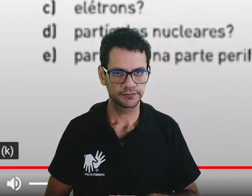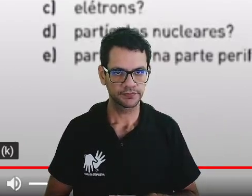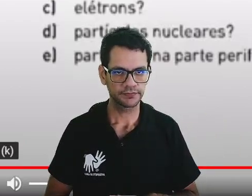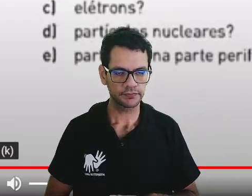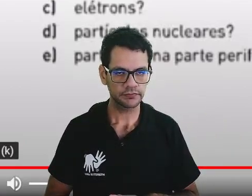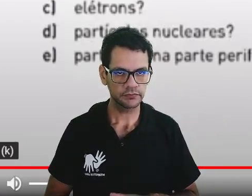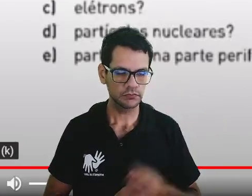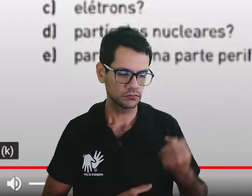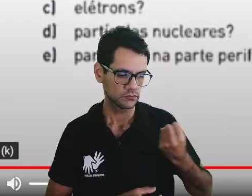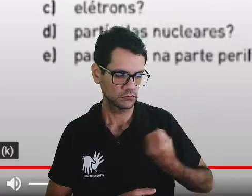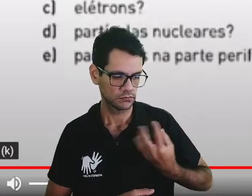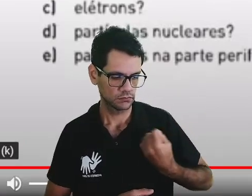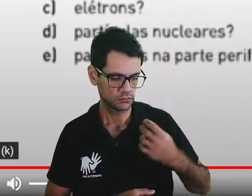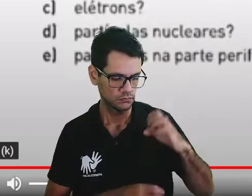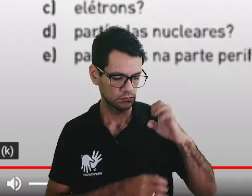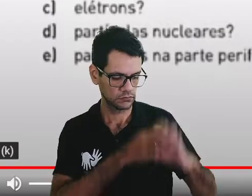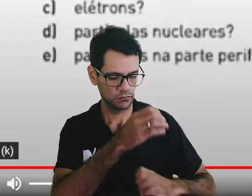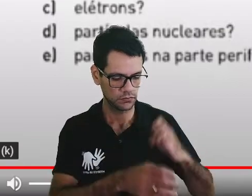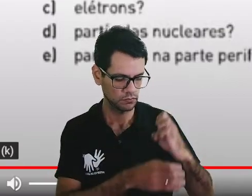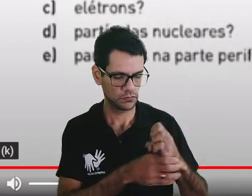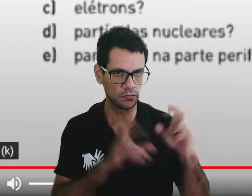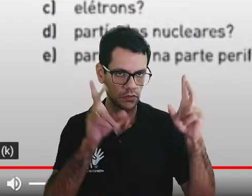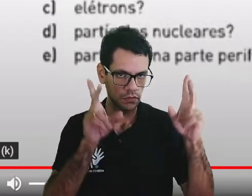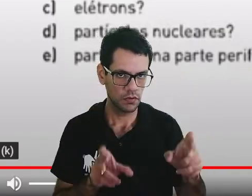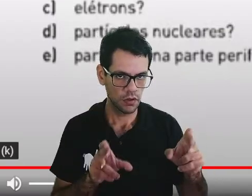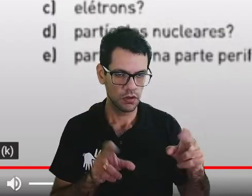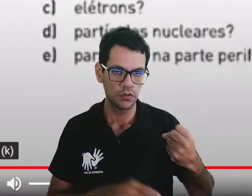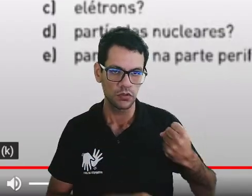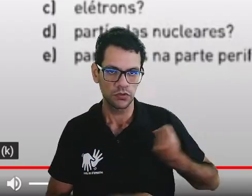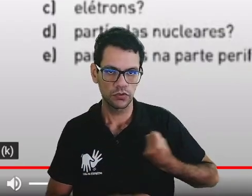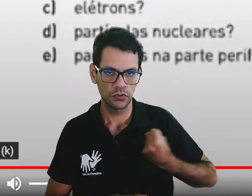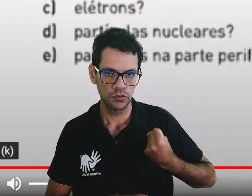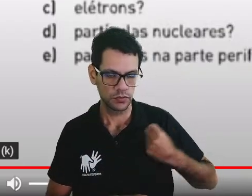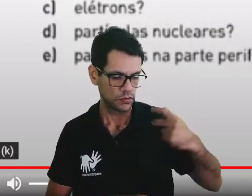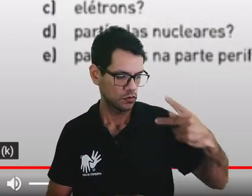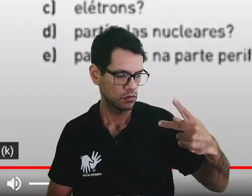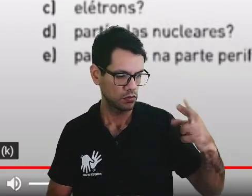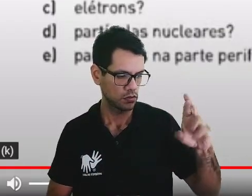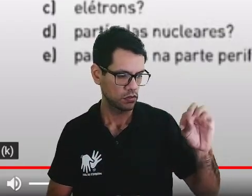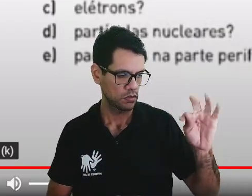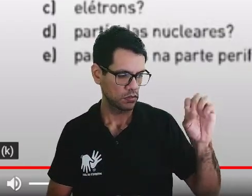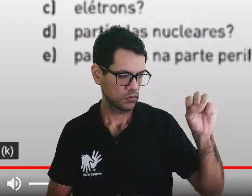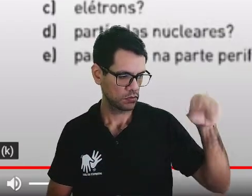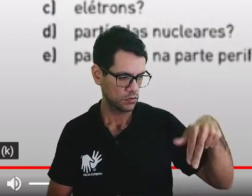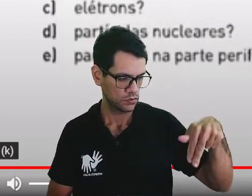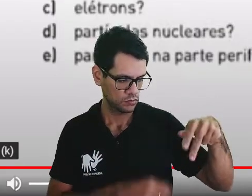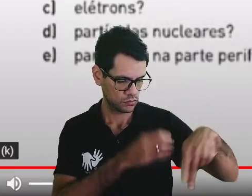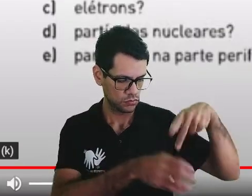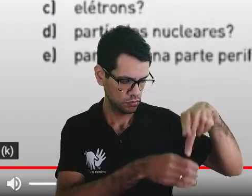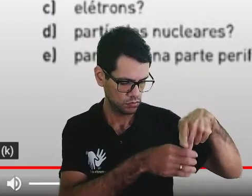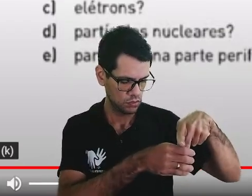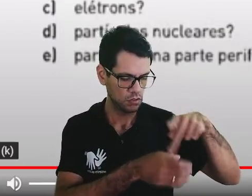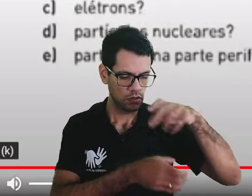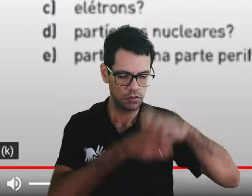então o número de elétrons dele tem que ser igual ao número de prótons para que ele fique neutro. Então, o número de cargas positivas igual ao número de